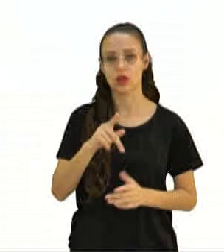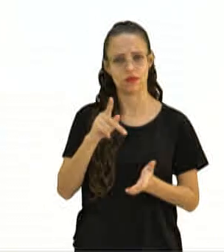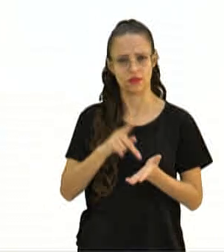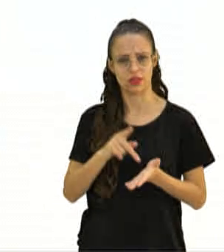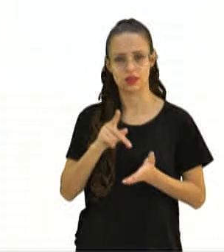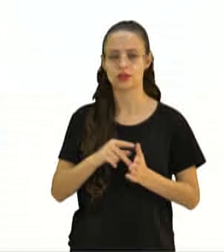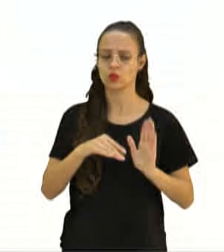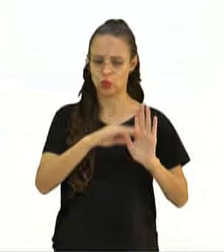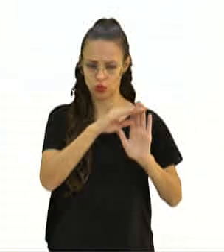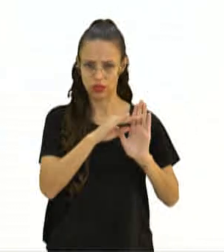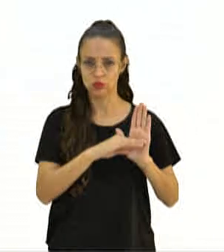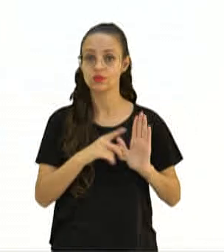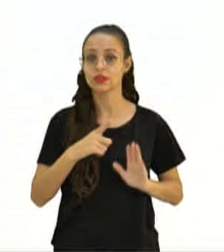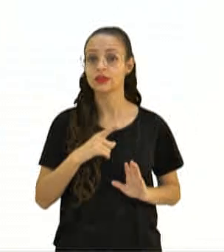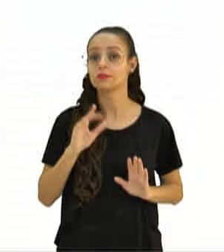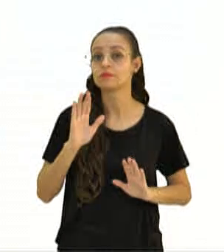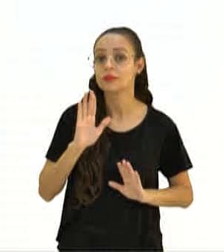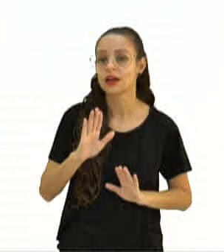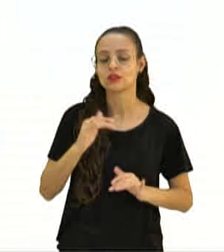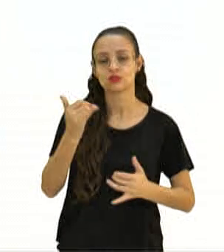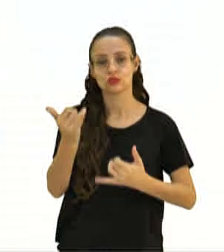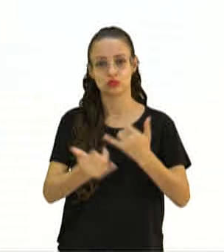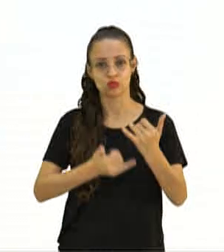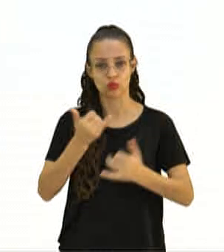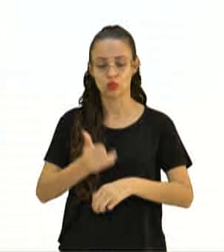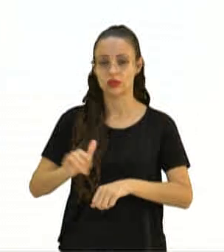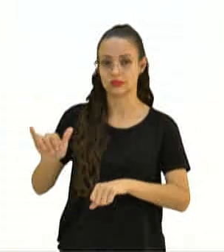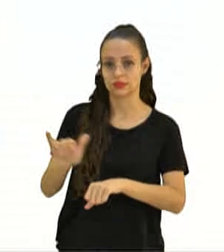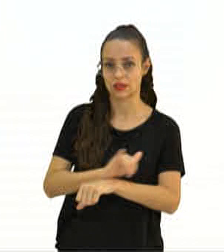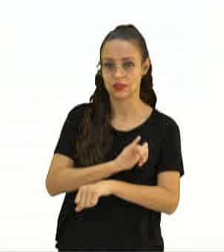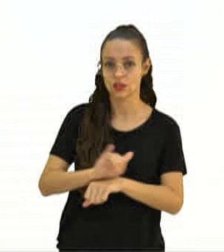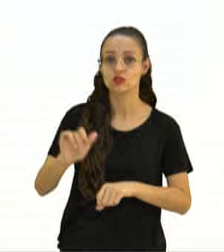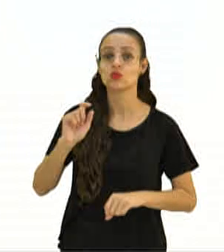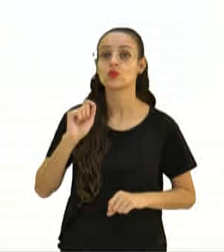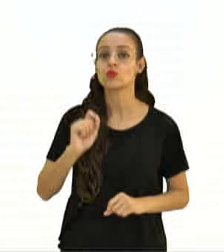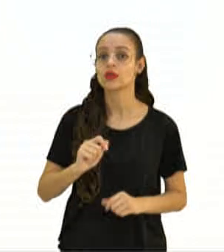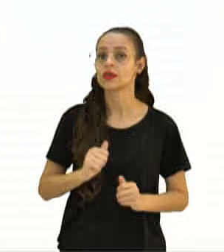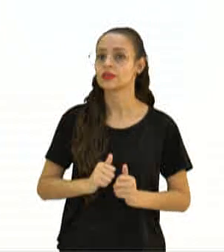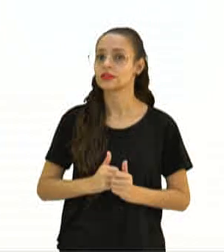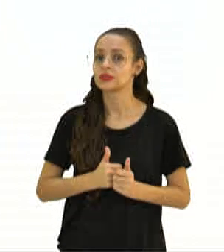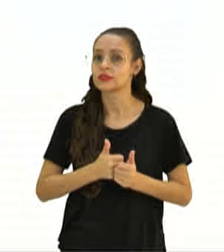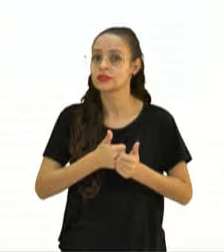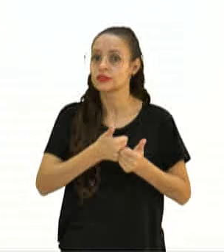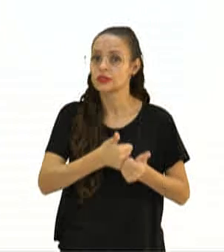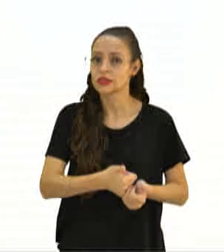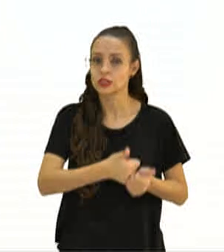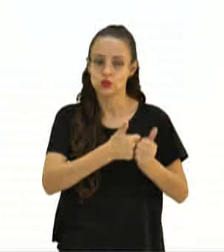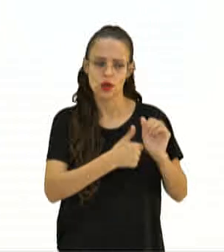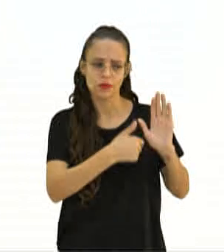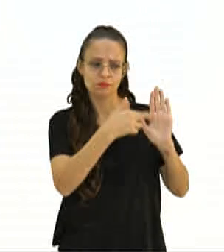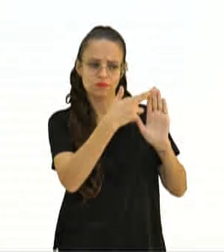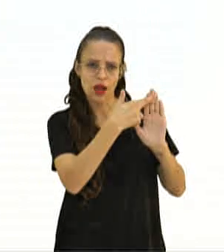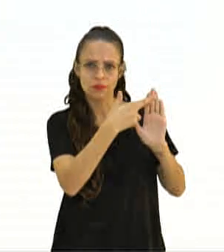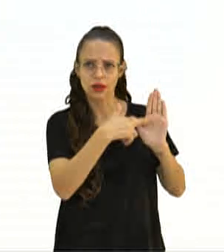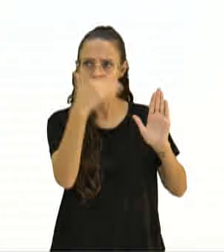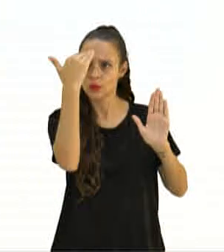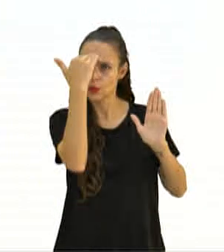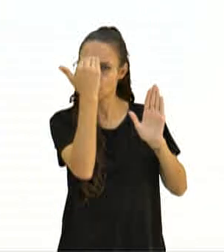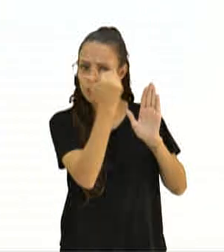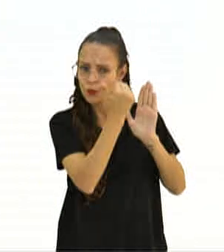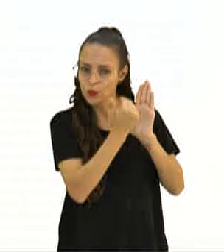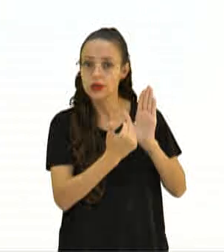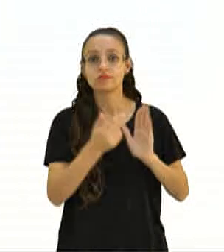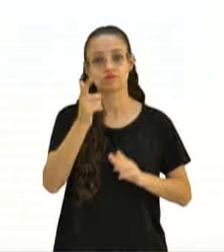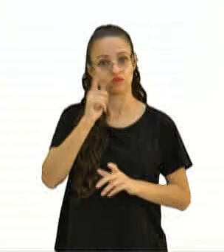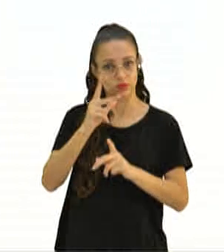em um roteiro. Já em um jogo de estratégia, você está seguindo um conjunto de regras onde, para vencer,